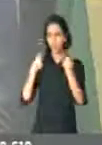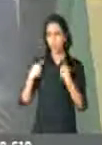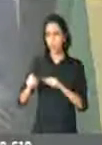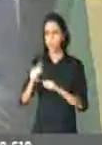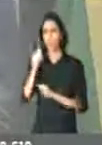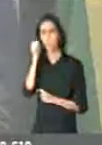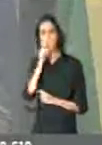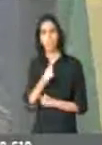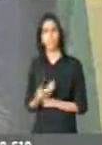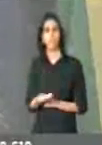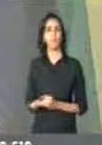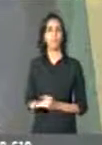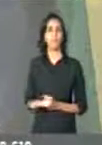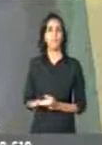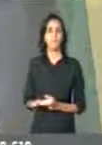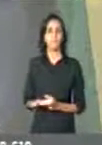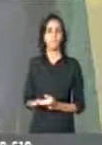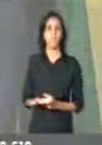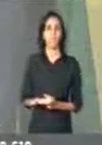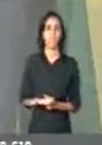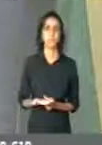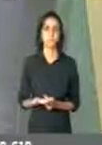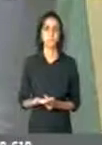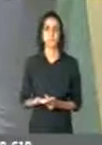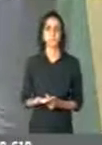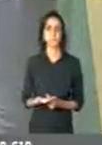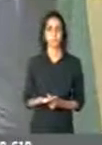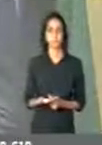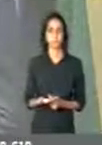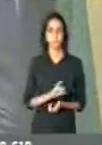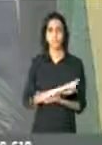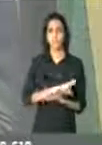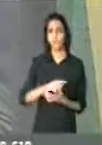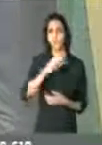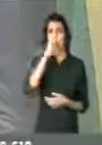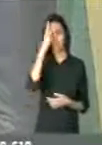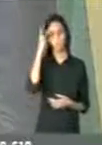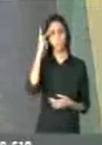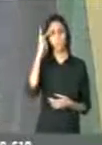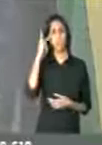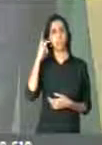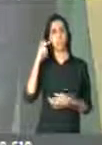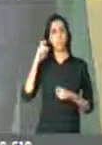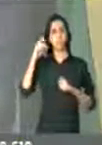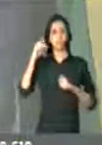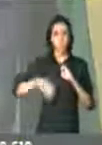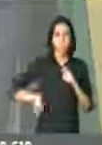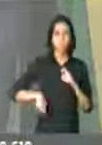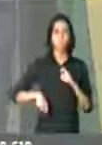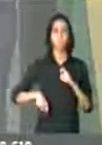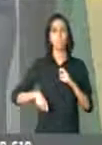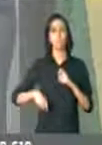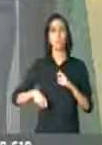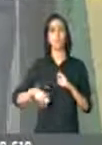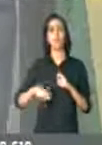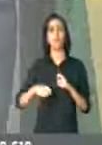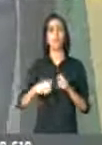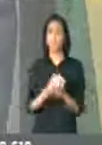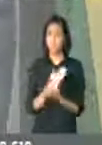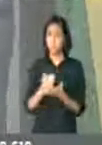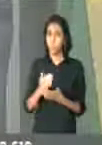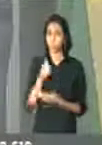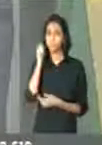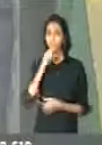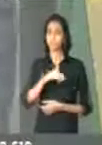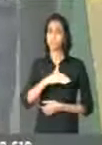inclusive, infelizmente, dando óbito depois de um estupro de uma série de